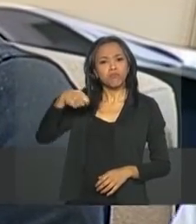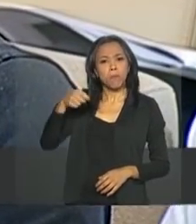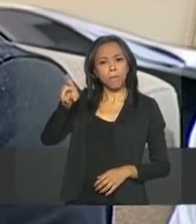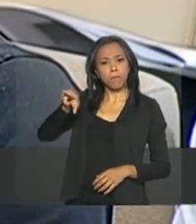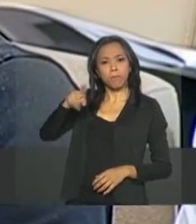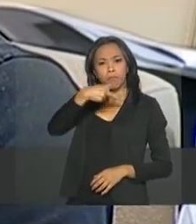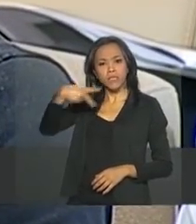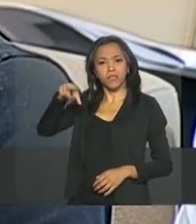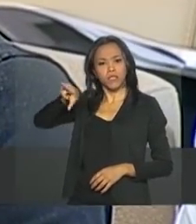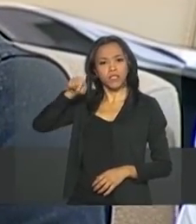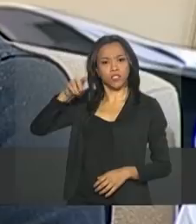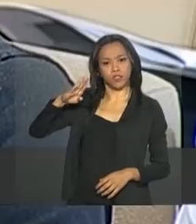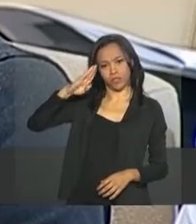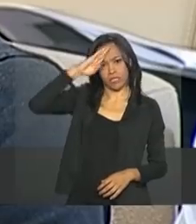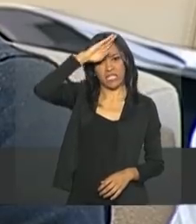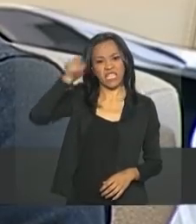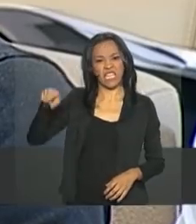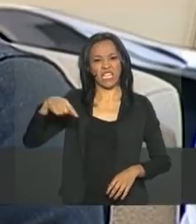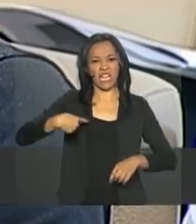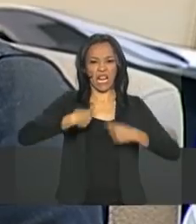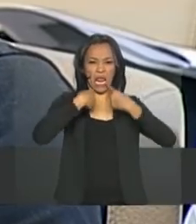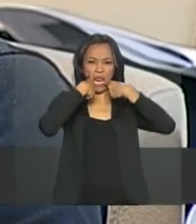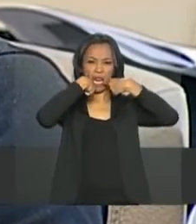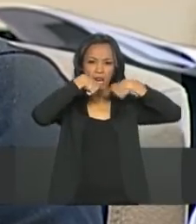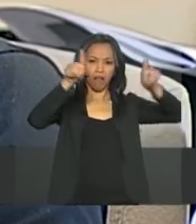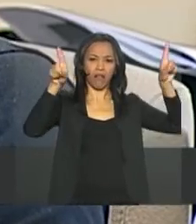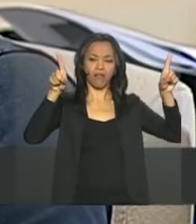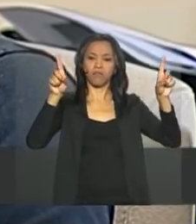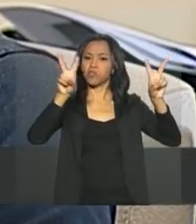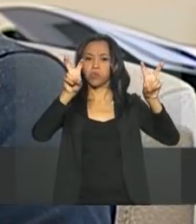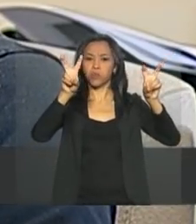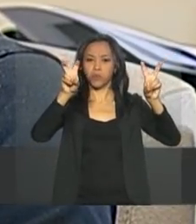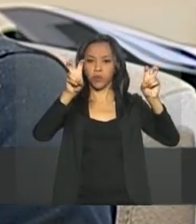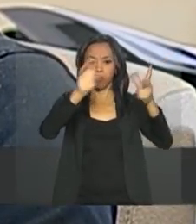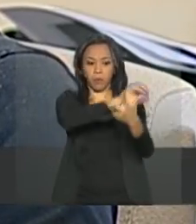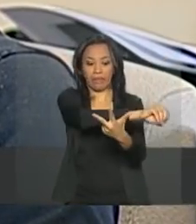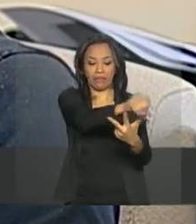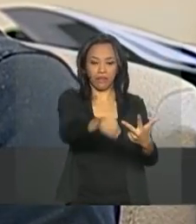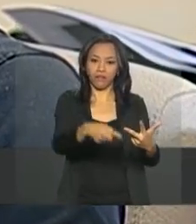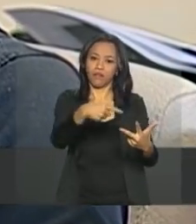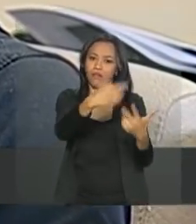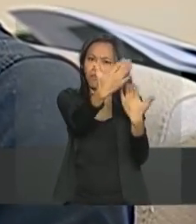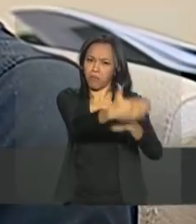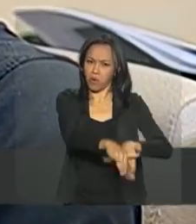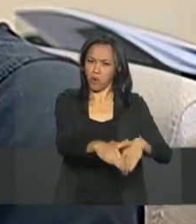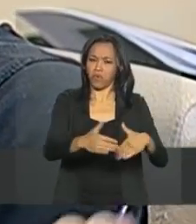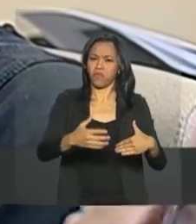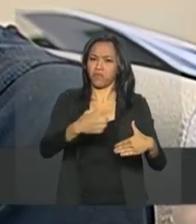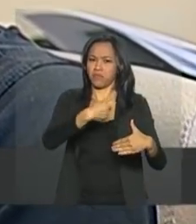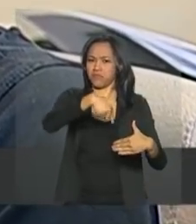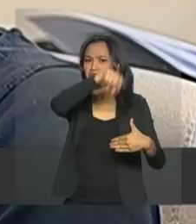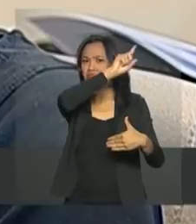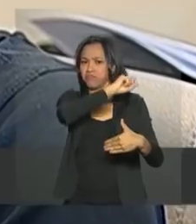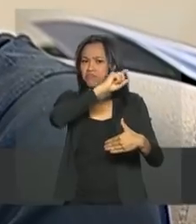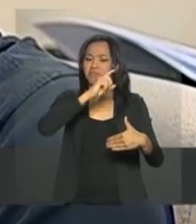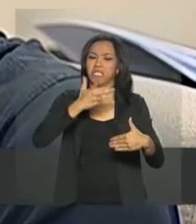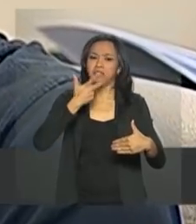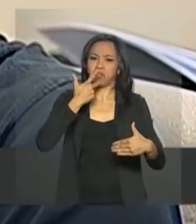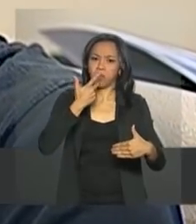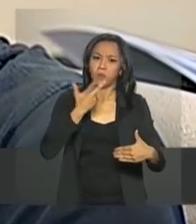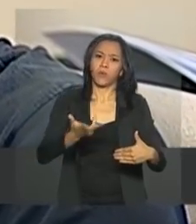a questão é do enem nessa questão que ele criticou falou que essa prova vão falar que tem cano